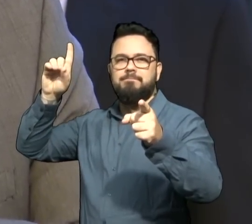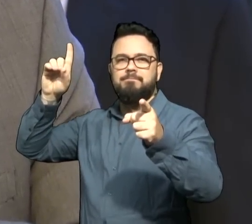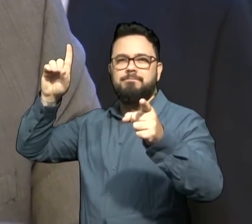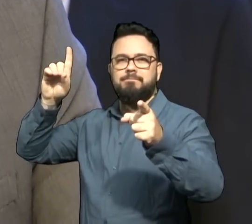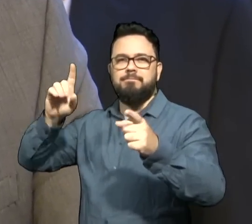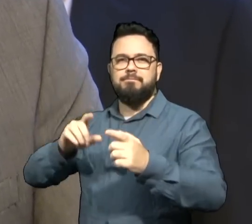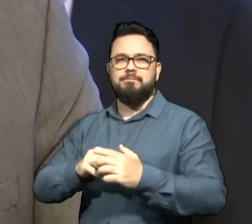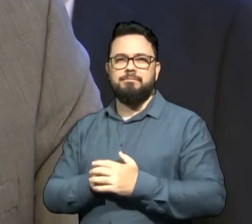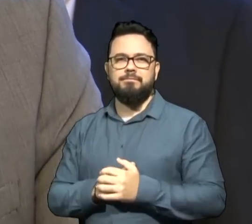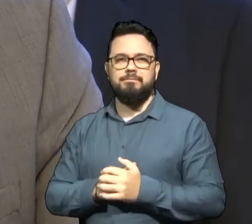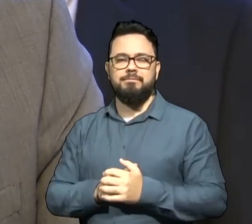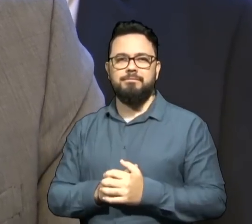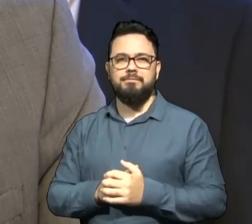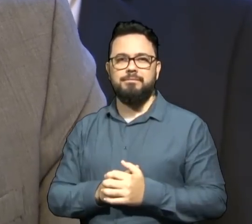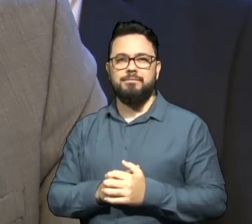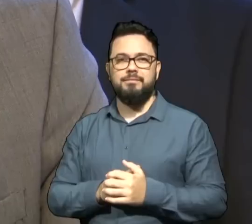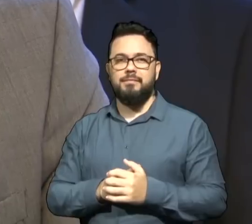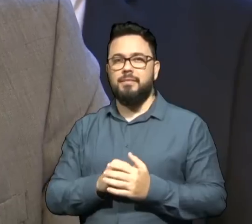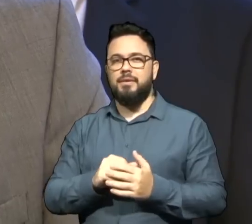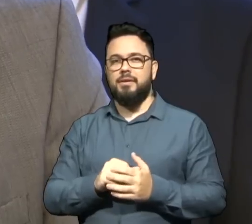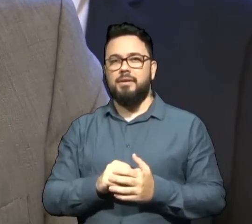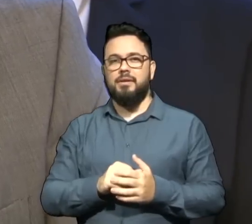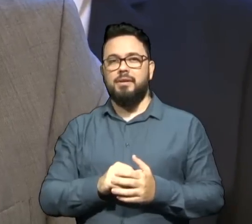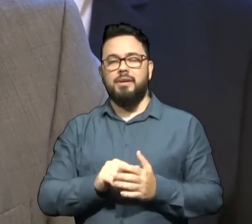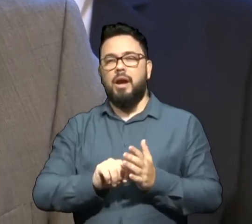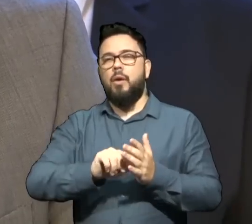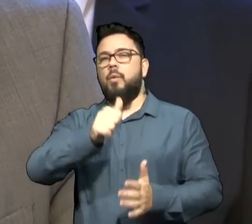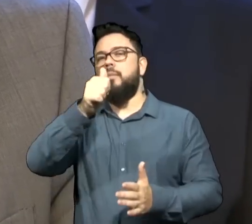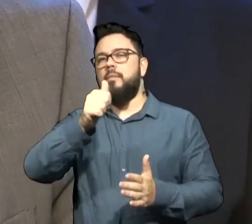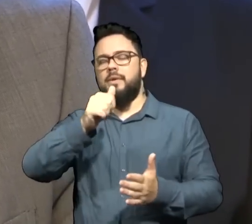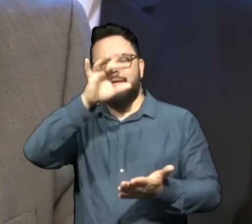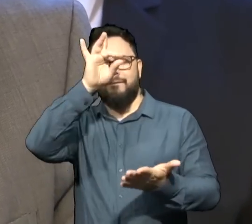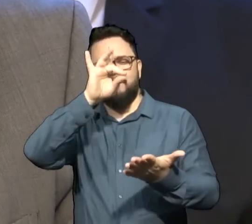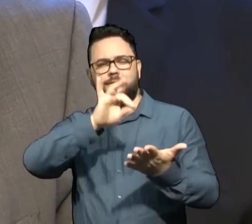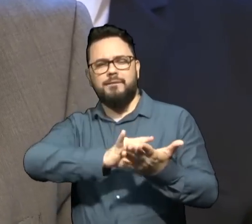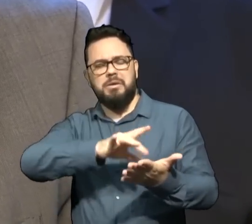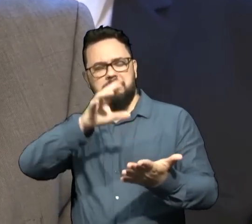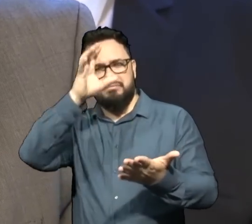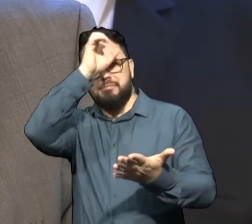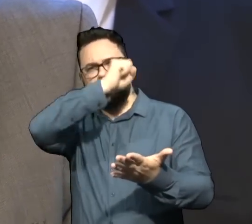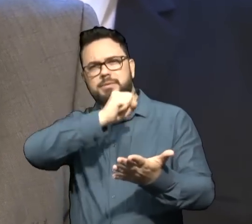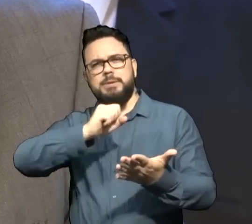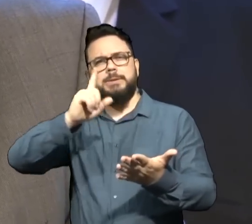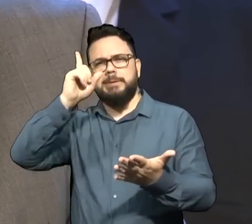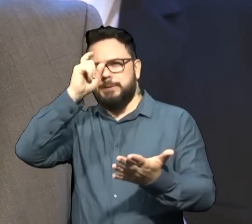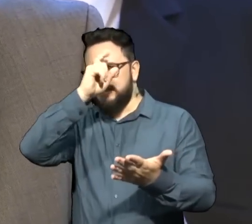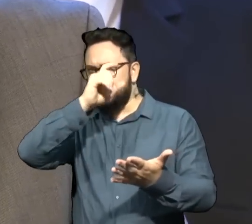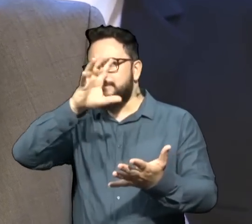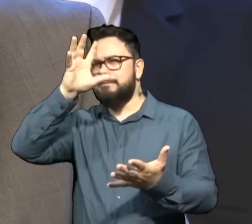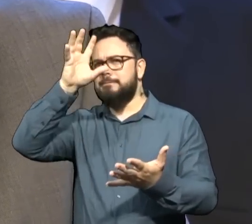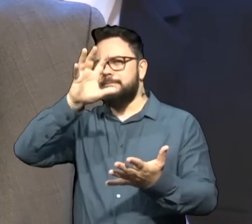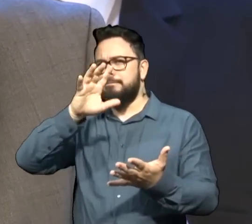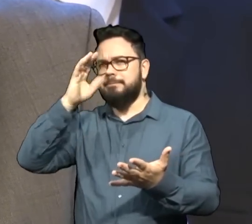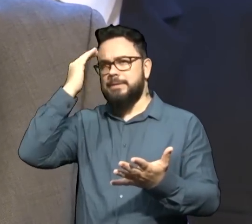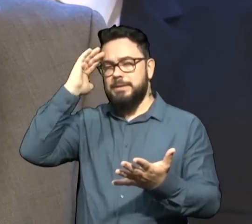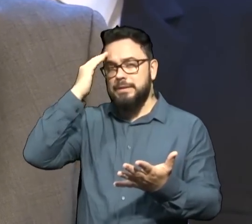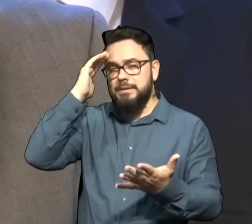você essa foi a verdade teológica que eu tive mais dificuldade de aprender por problemas